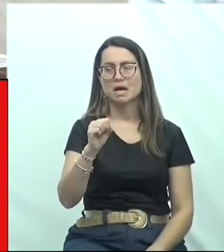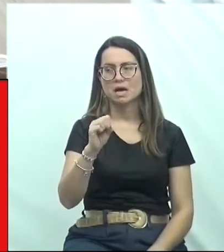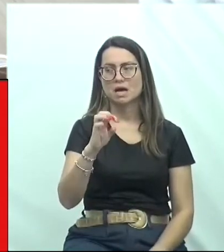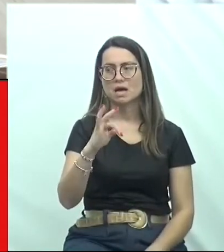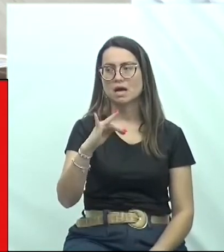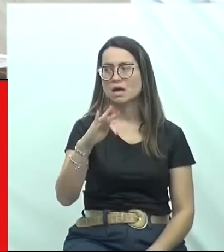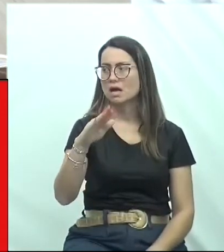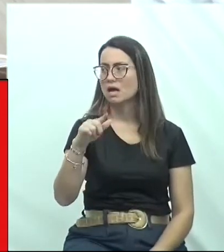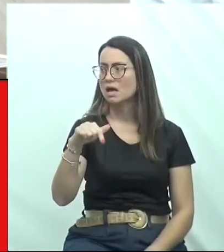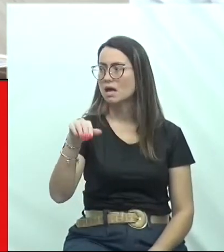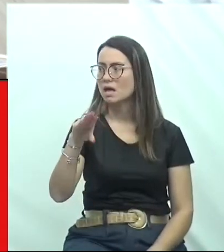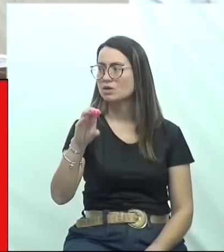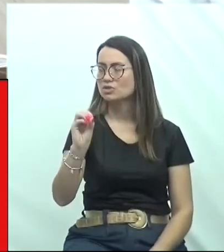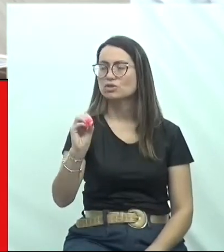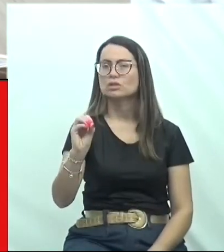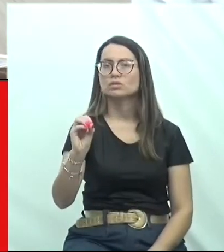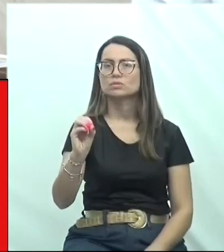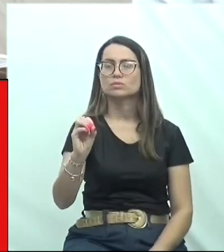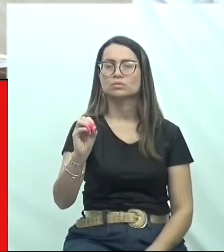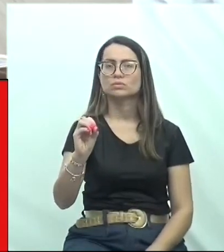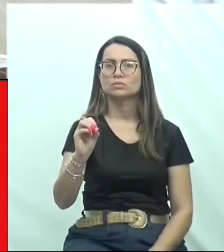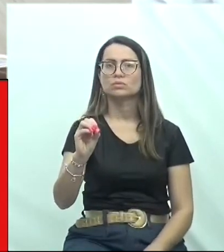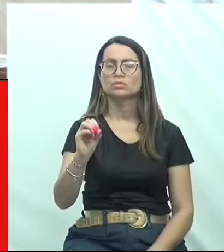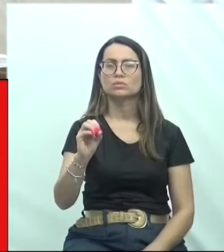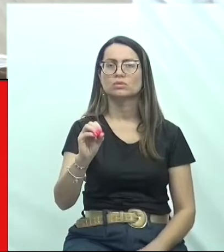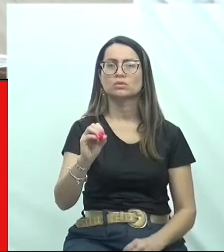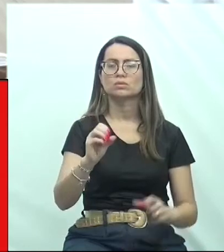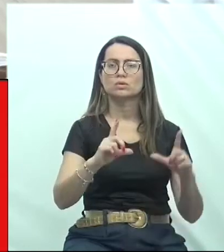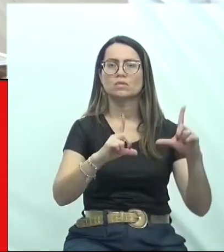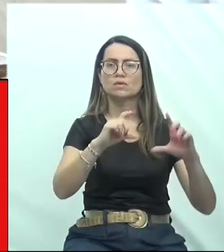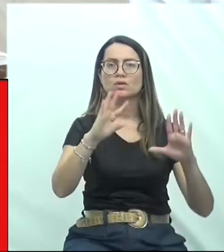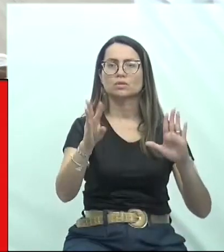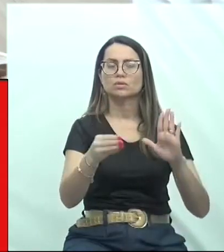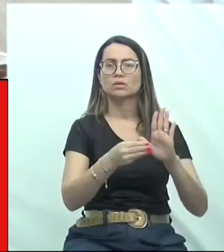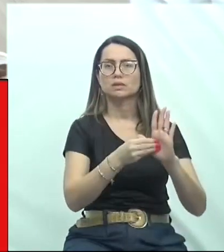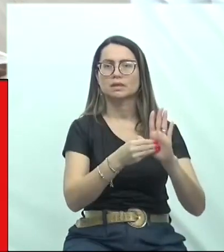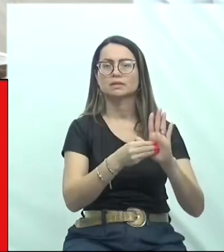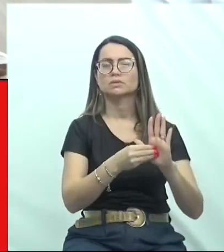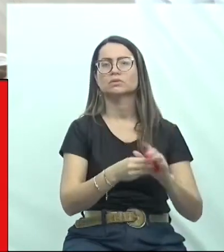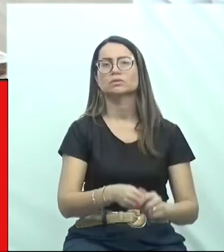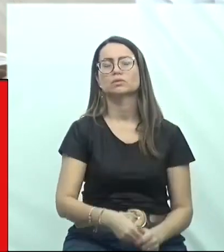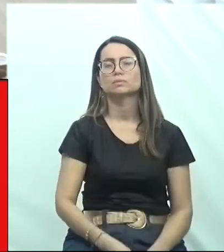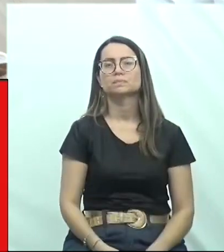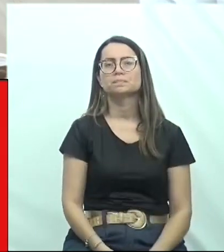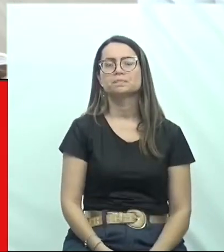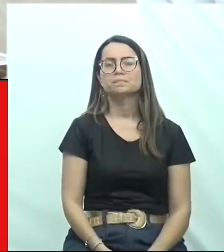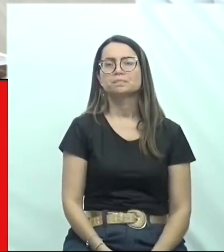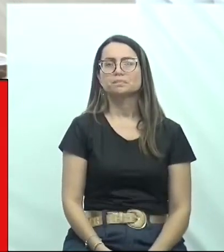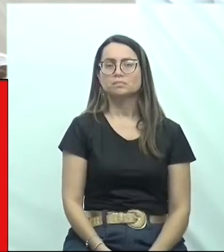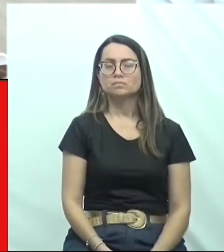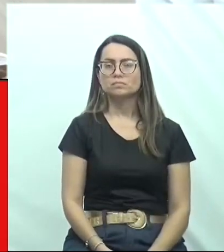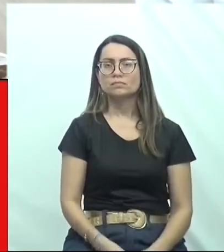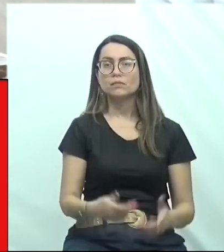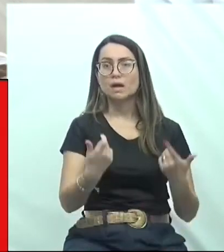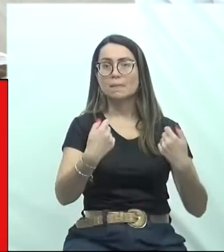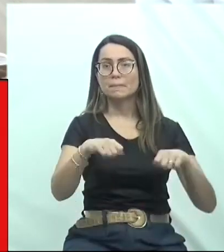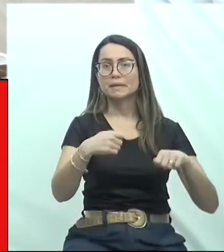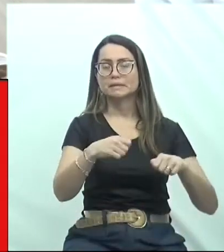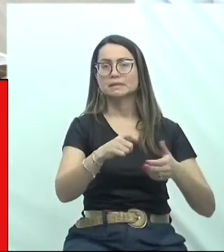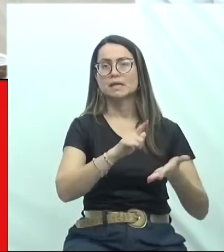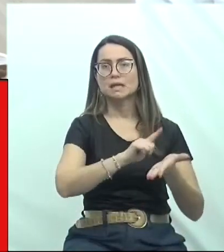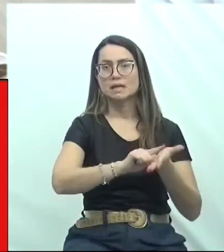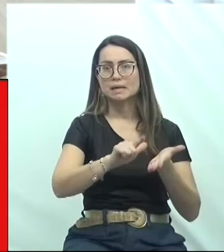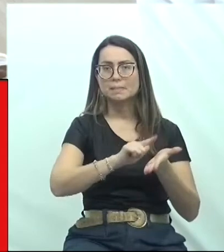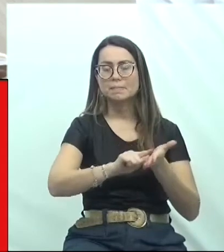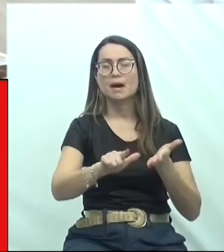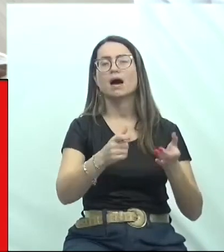o mesmo providencie a roçada, limpeza, conservação, cercamento e adequação, construção de passeio